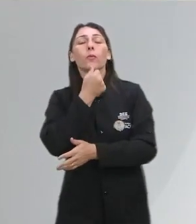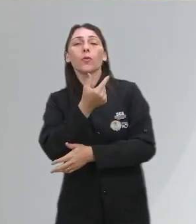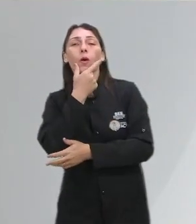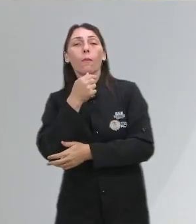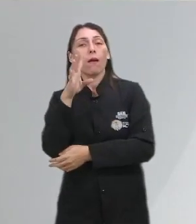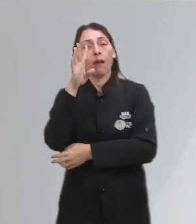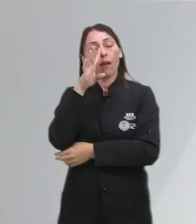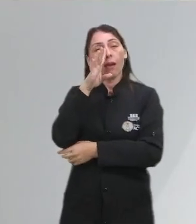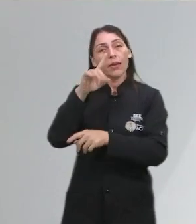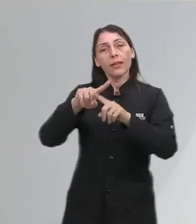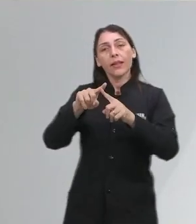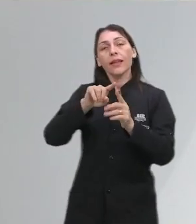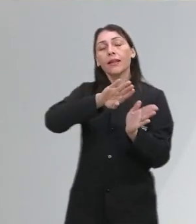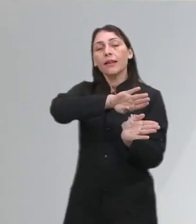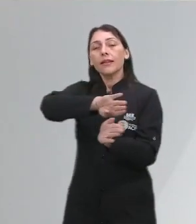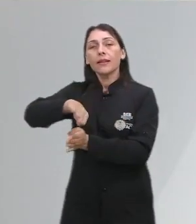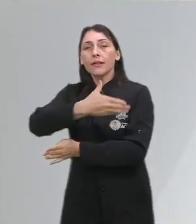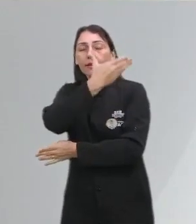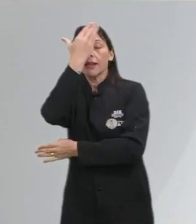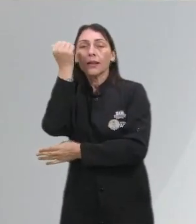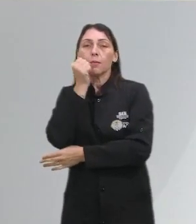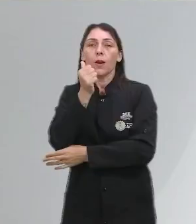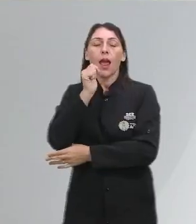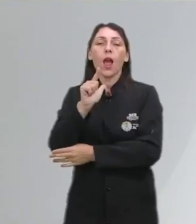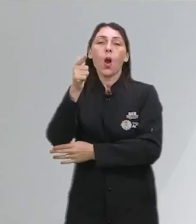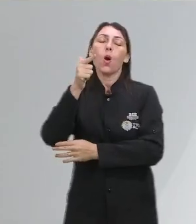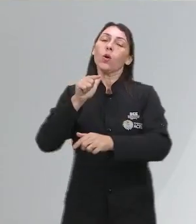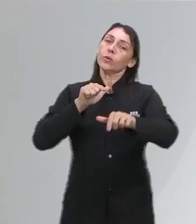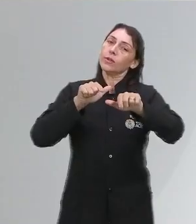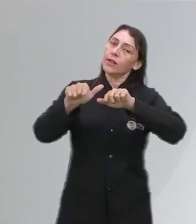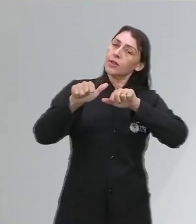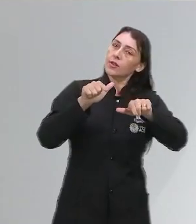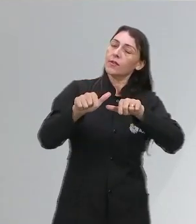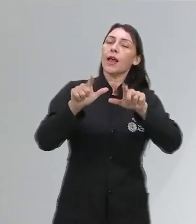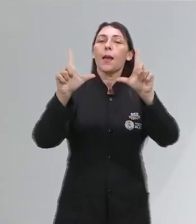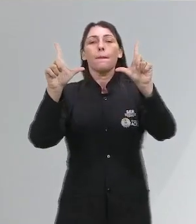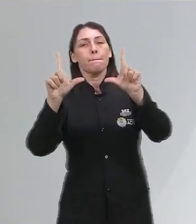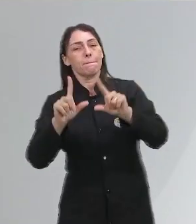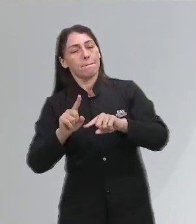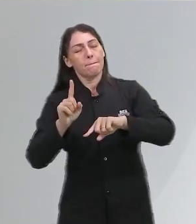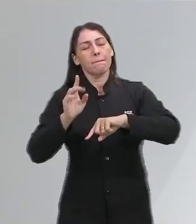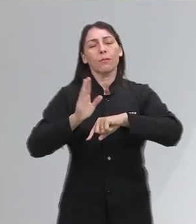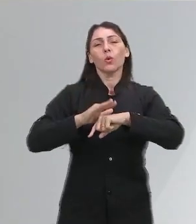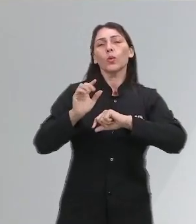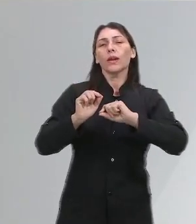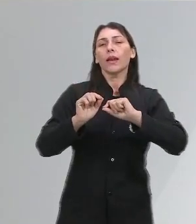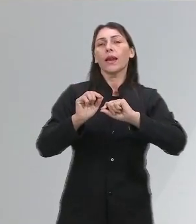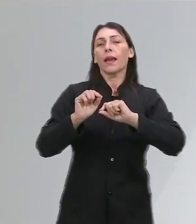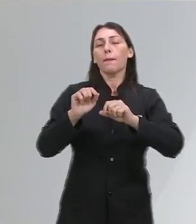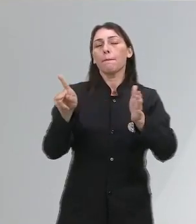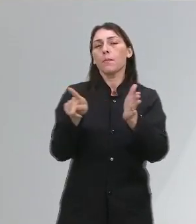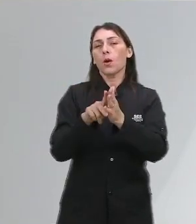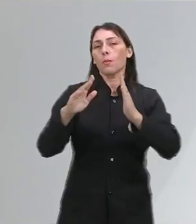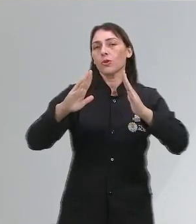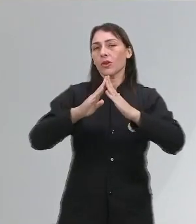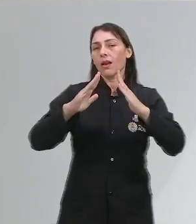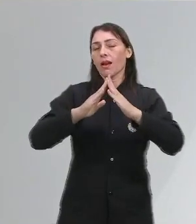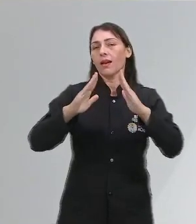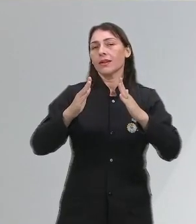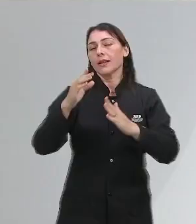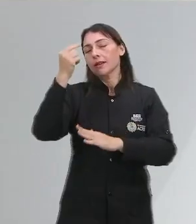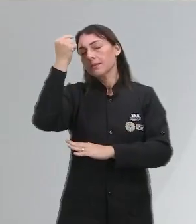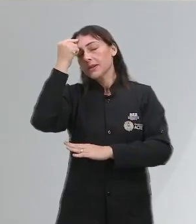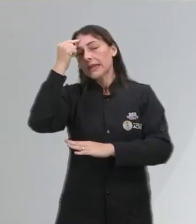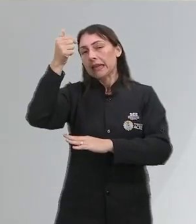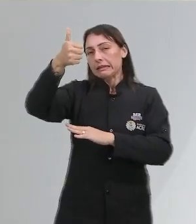masculino e deixa as mulheres condicionadas a outros tipos de atividade que são um pouco mais domésticas, digamos assim. Então,